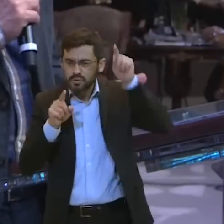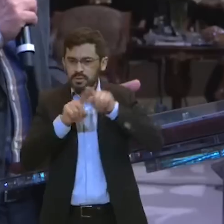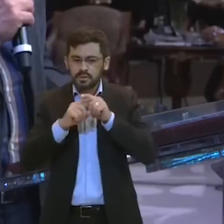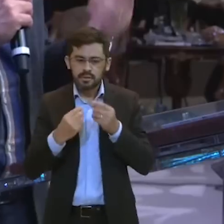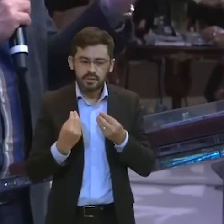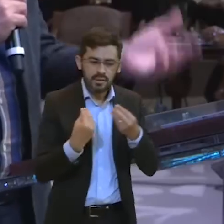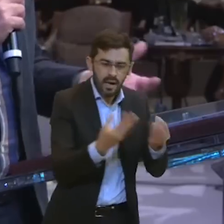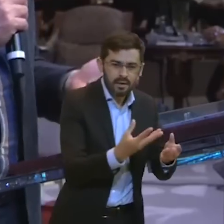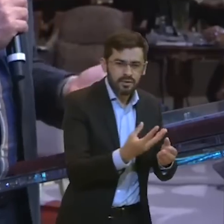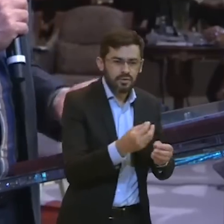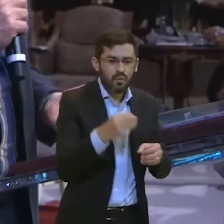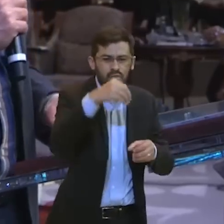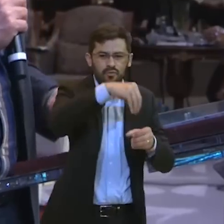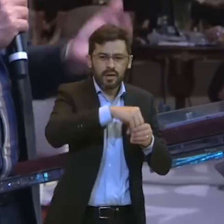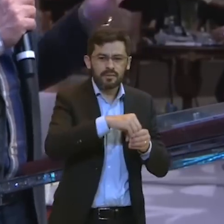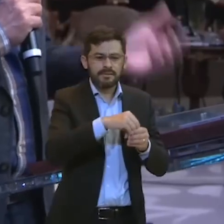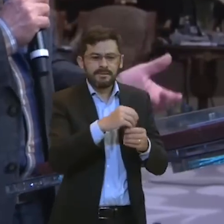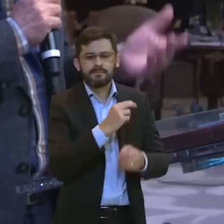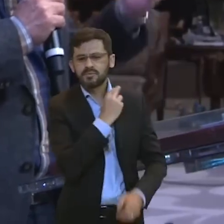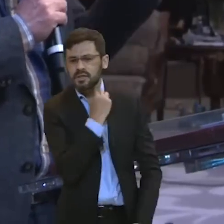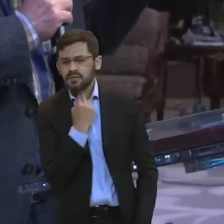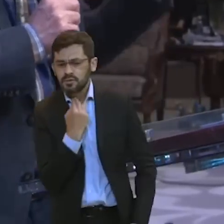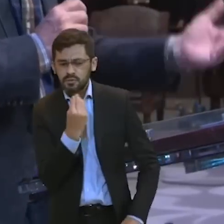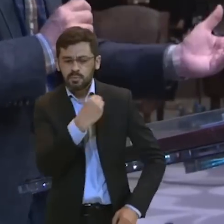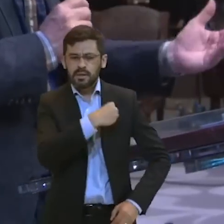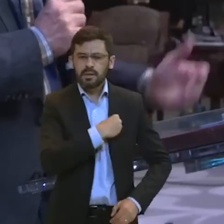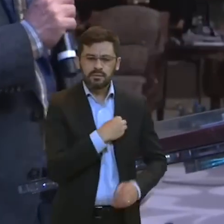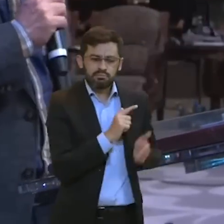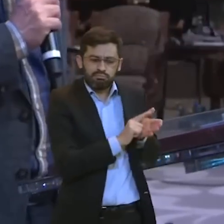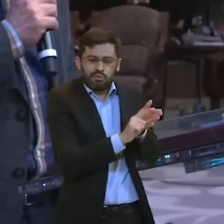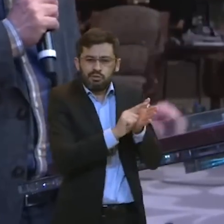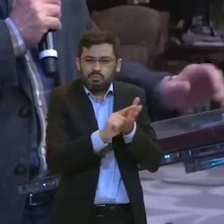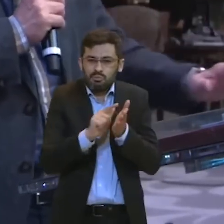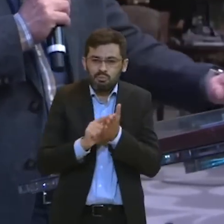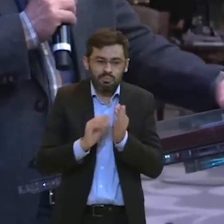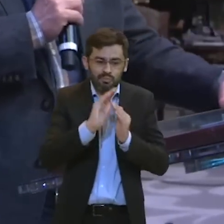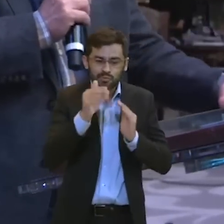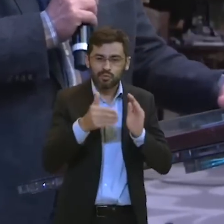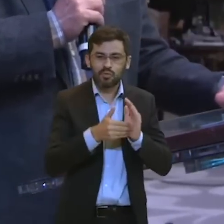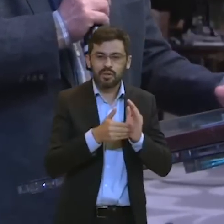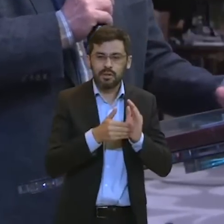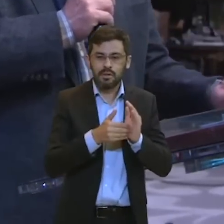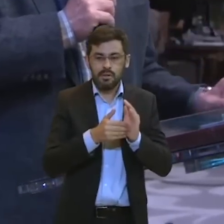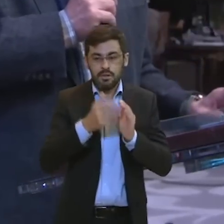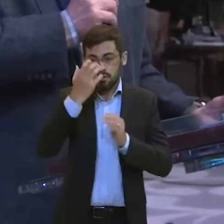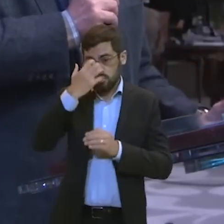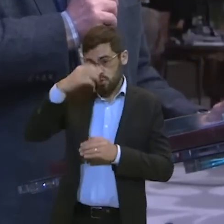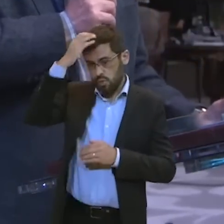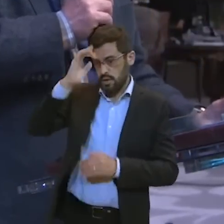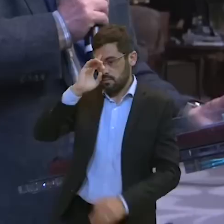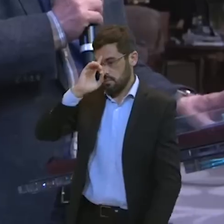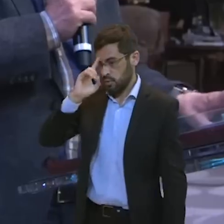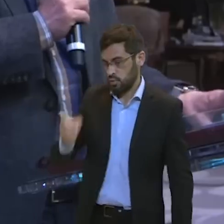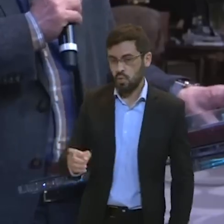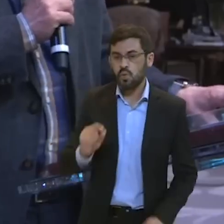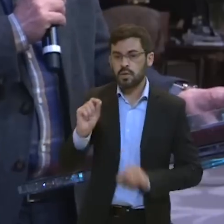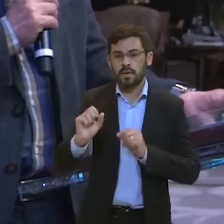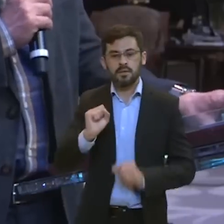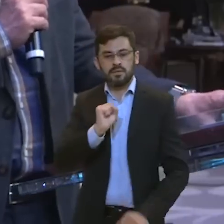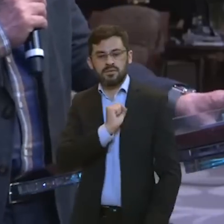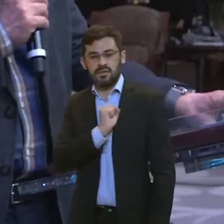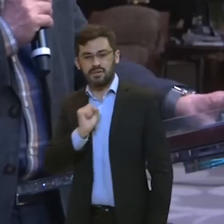pelo pecado, em favor da realeza, do santuário e de Judá. E o rei ordenou que os